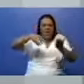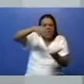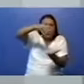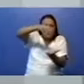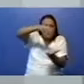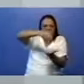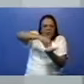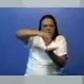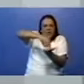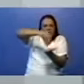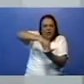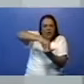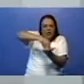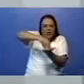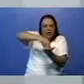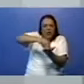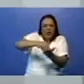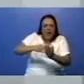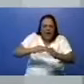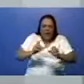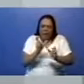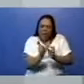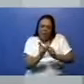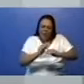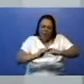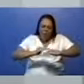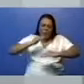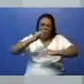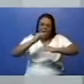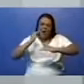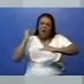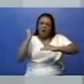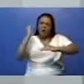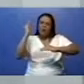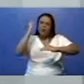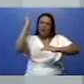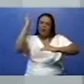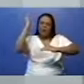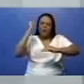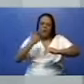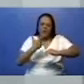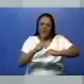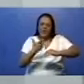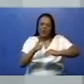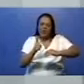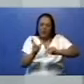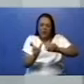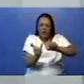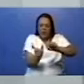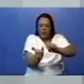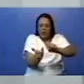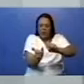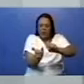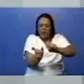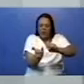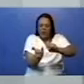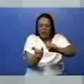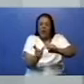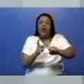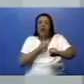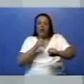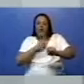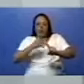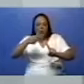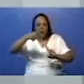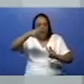Ele é o núcleo do sujeito. Ele é a palavra mais importante. Quando eu não tenho um substantivo, eu vou ter ali um pronome que está substituindo